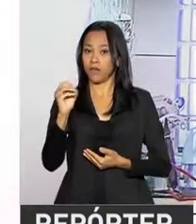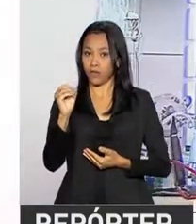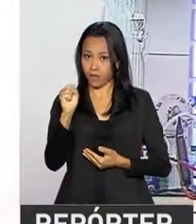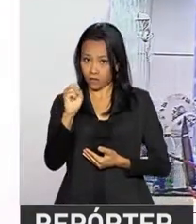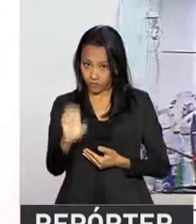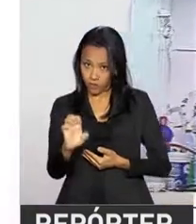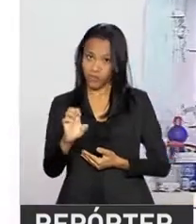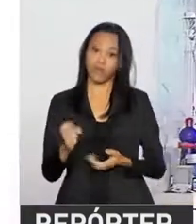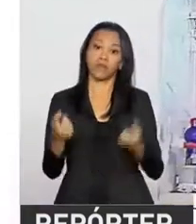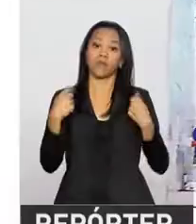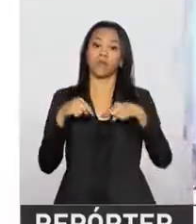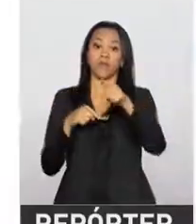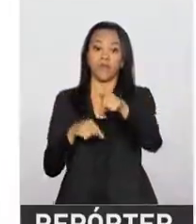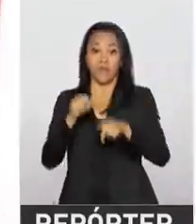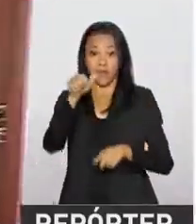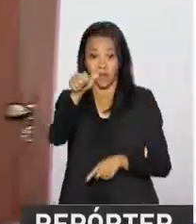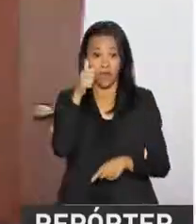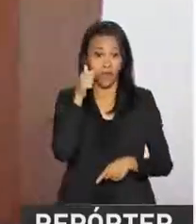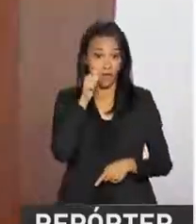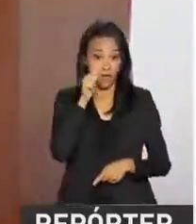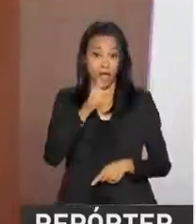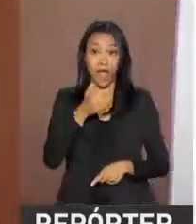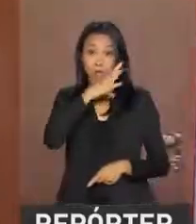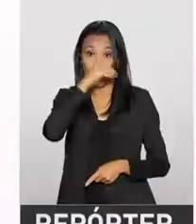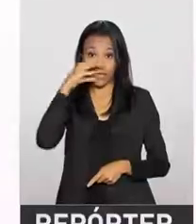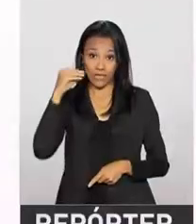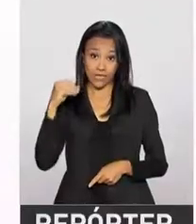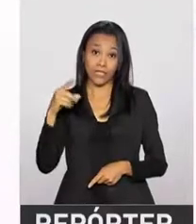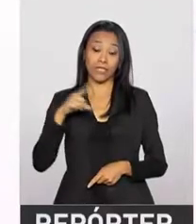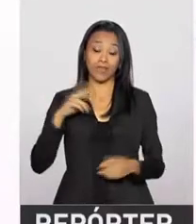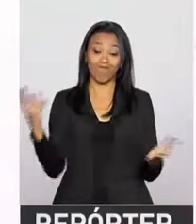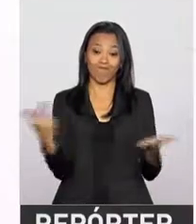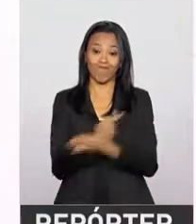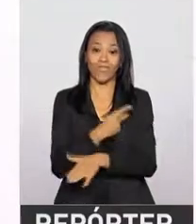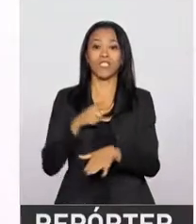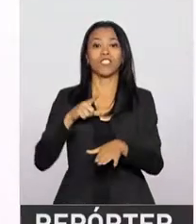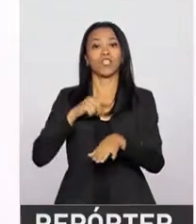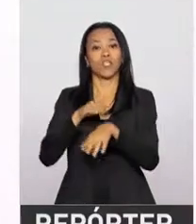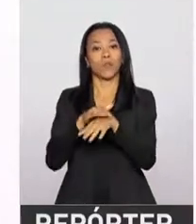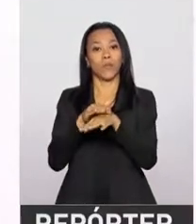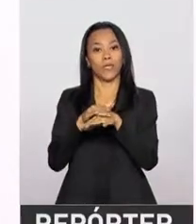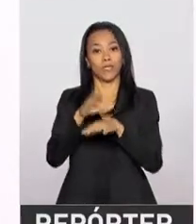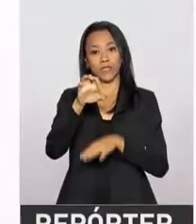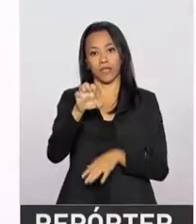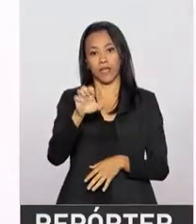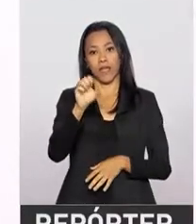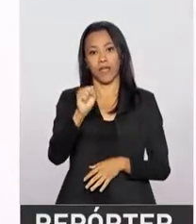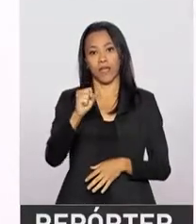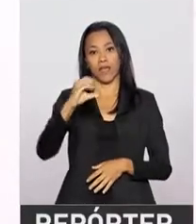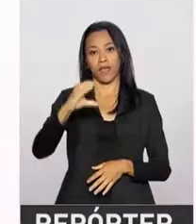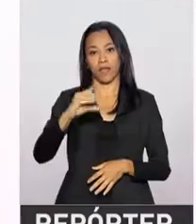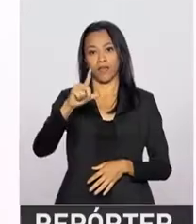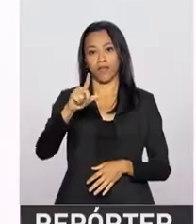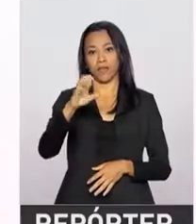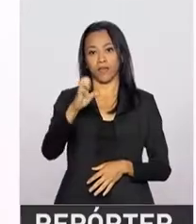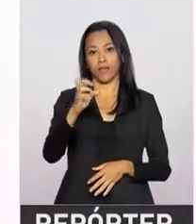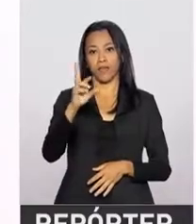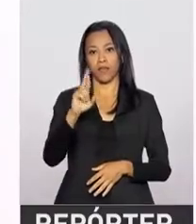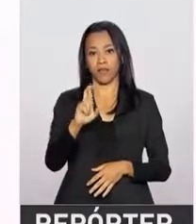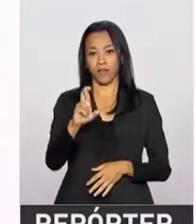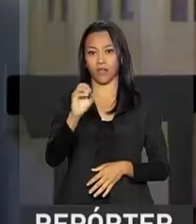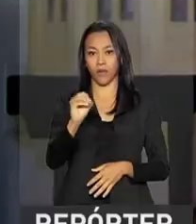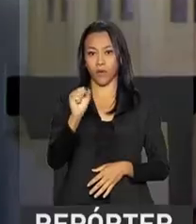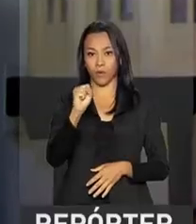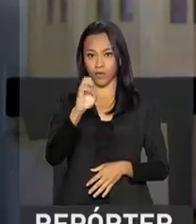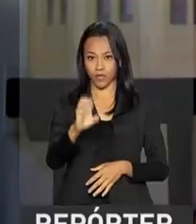ainda na adolescência adriana descobriu que tinha esclerose múltipla logo ela teve de lidar com sintomas como perda de